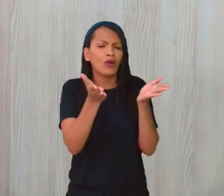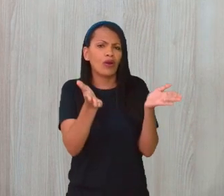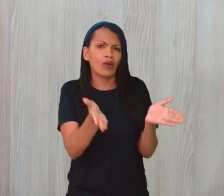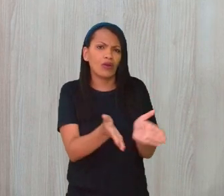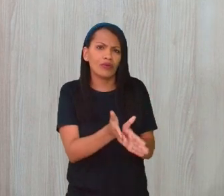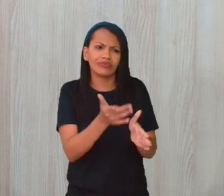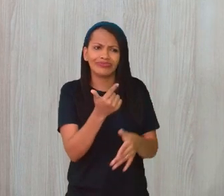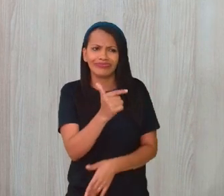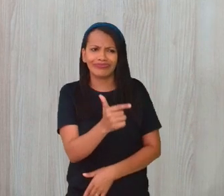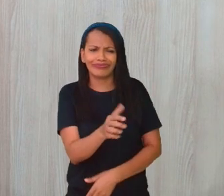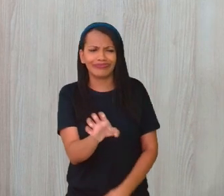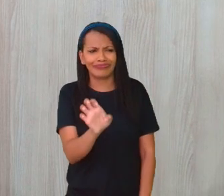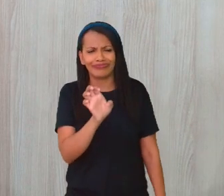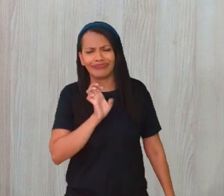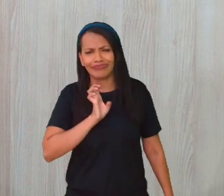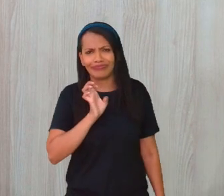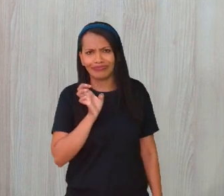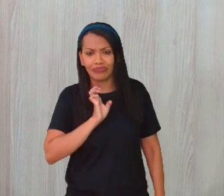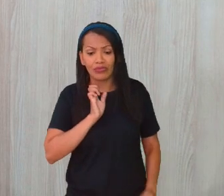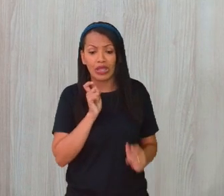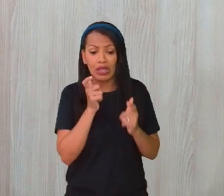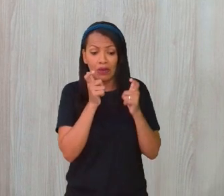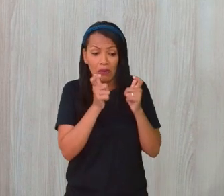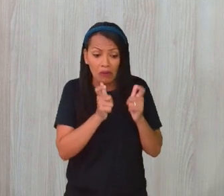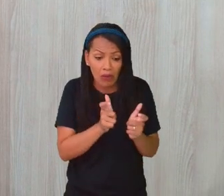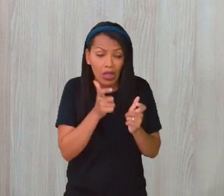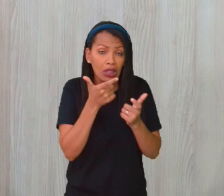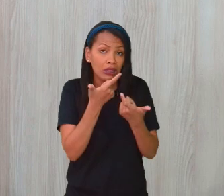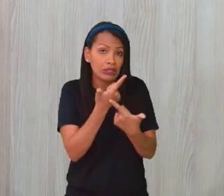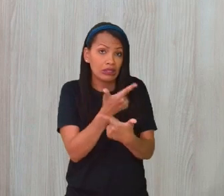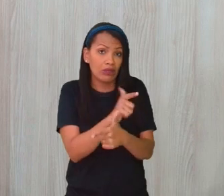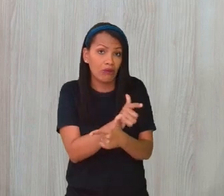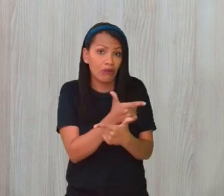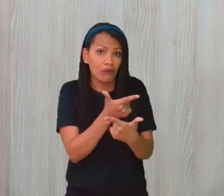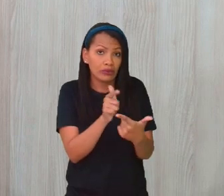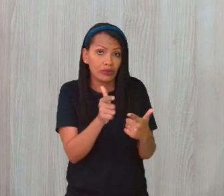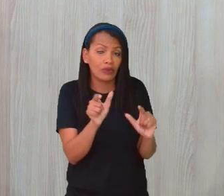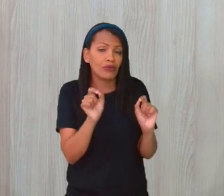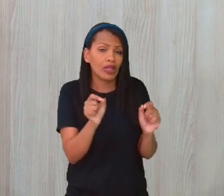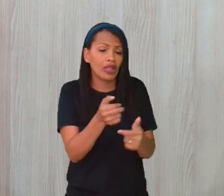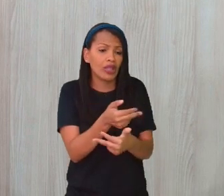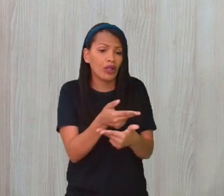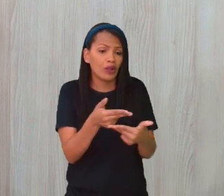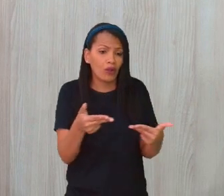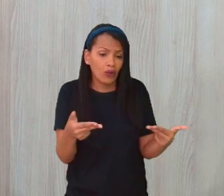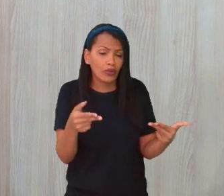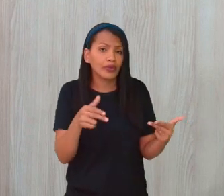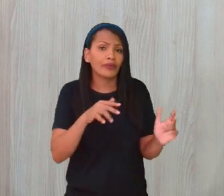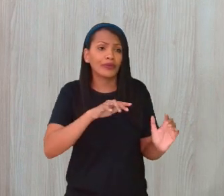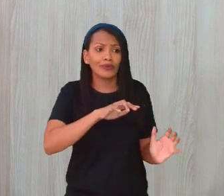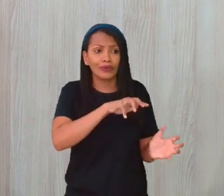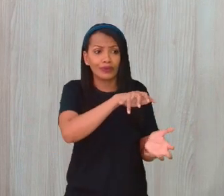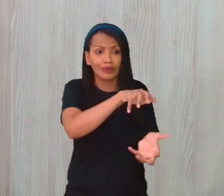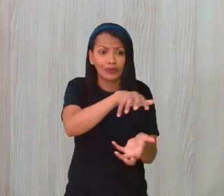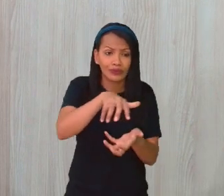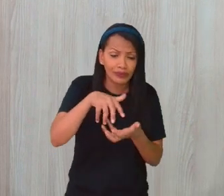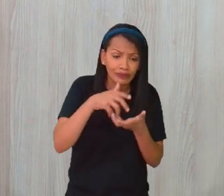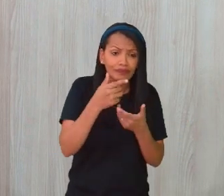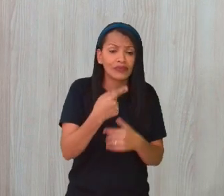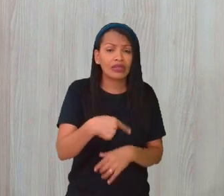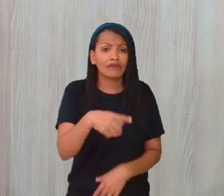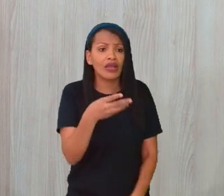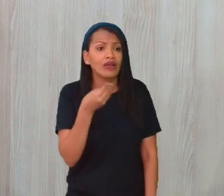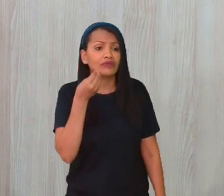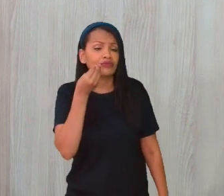sem riqueza, um lugar que não tinha tanto assim coisas para que o mundo vá